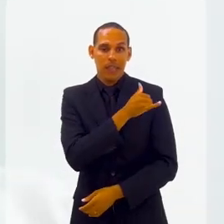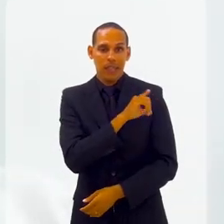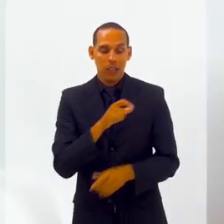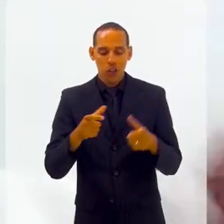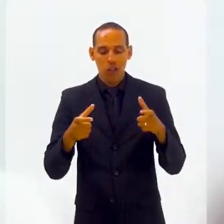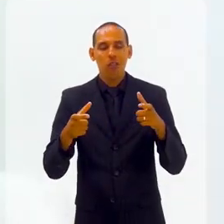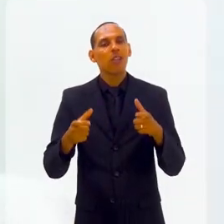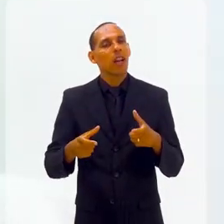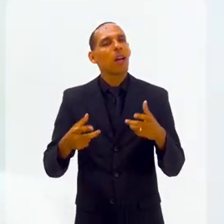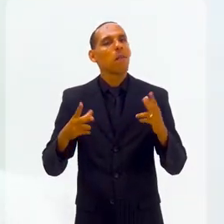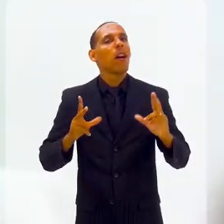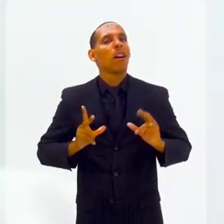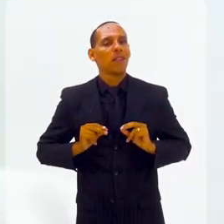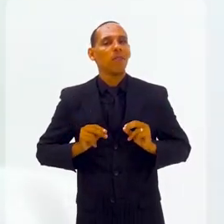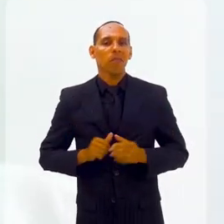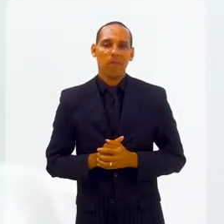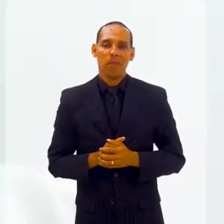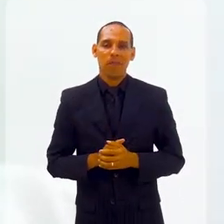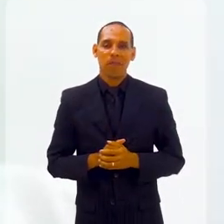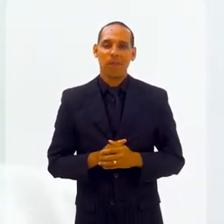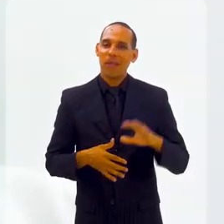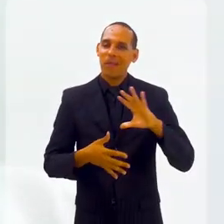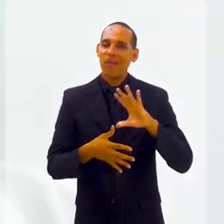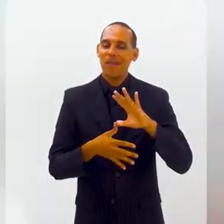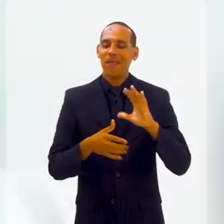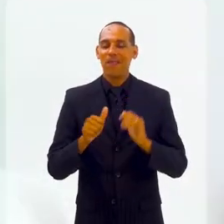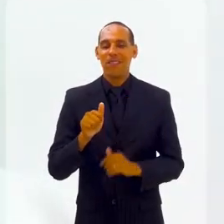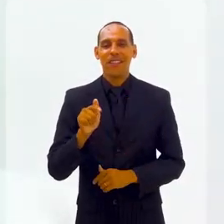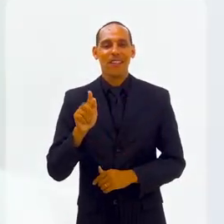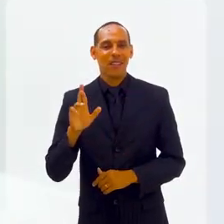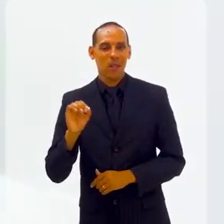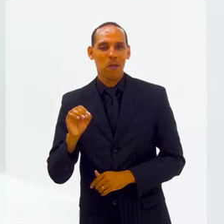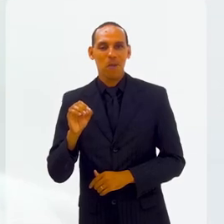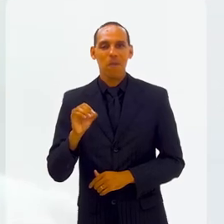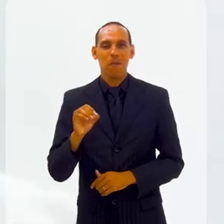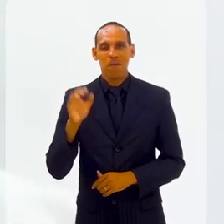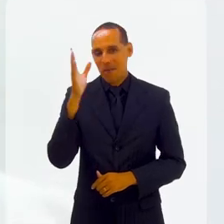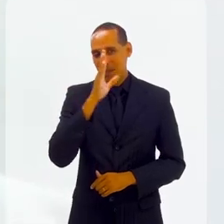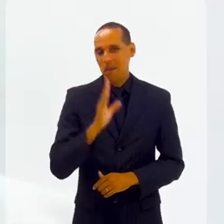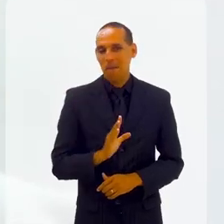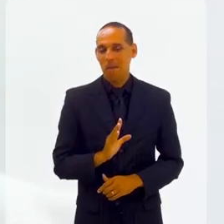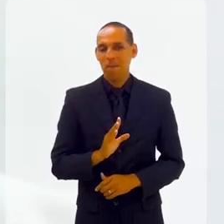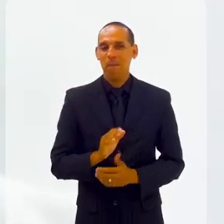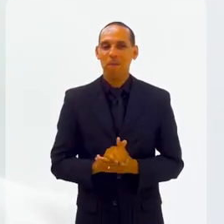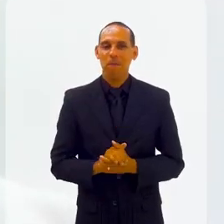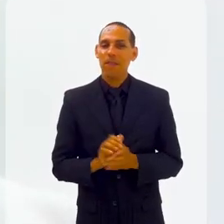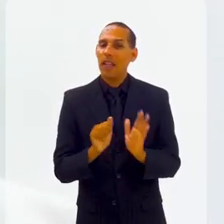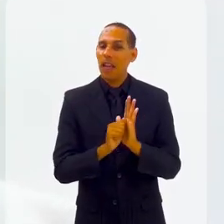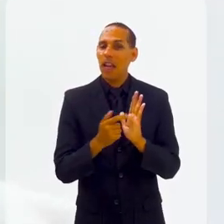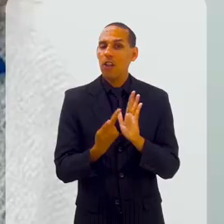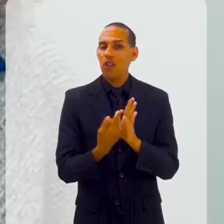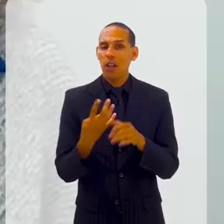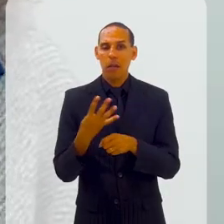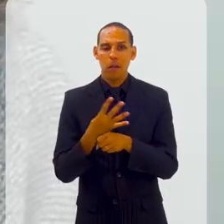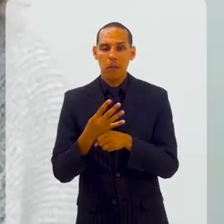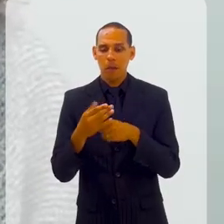estado do Rio de Janeiro no lugar que ele é merecido né no mapa do Agro do Brasil